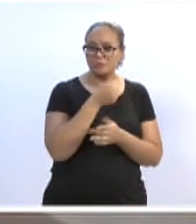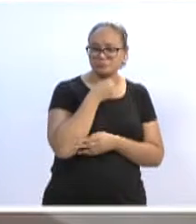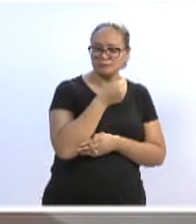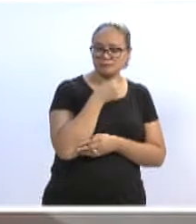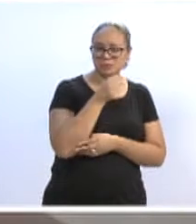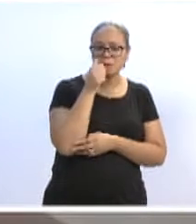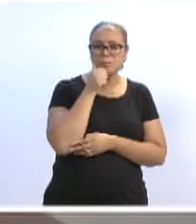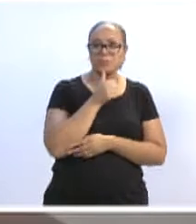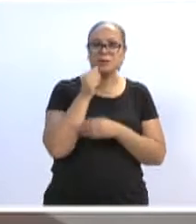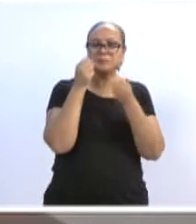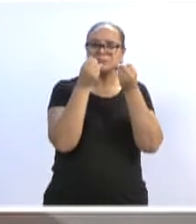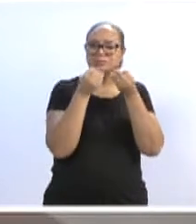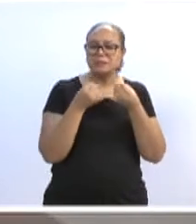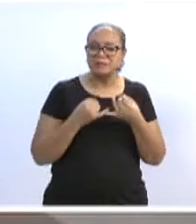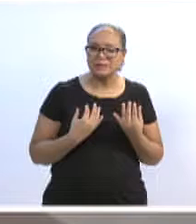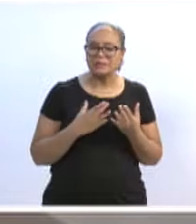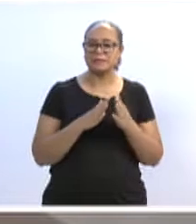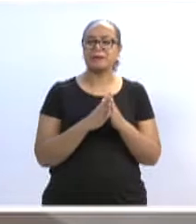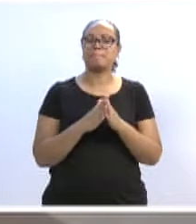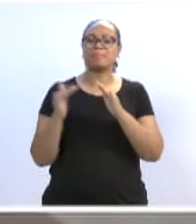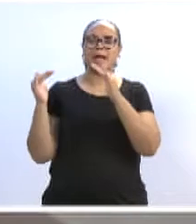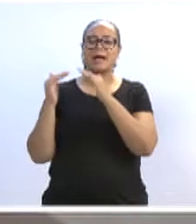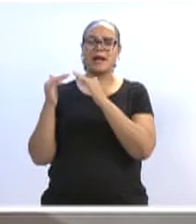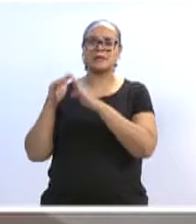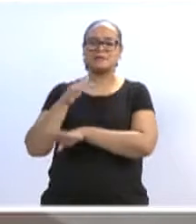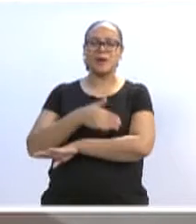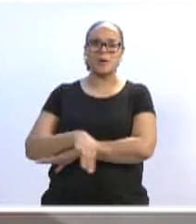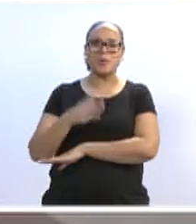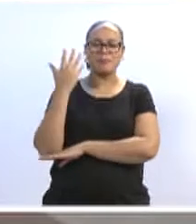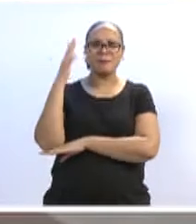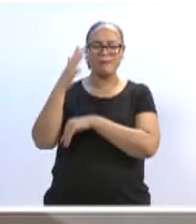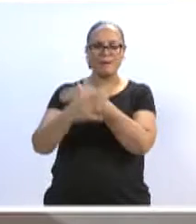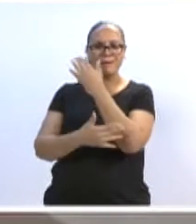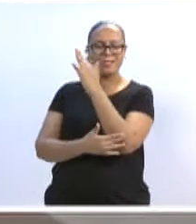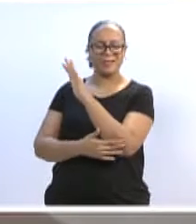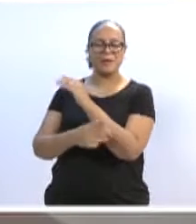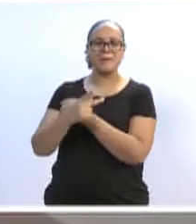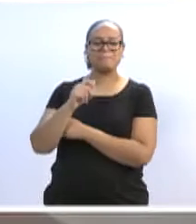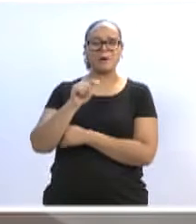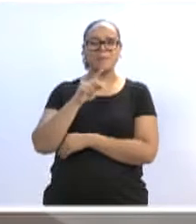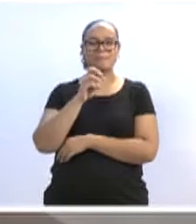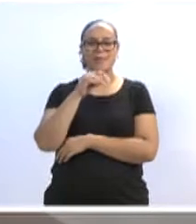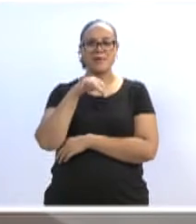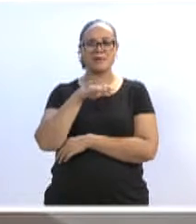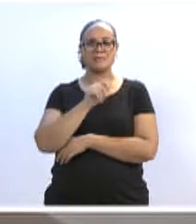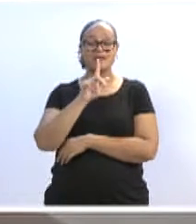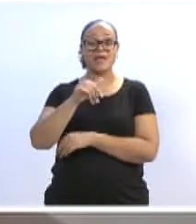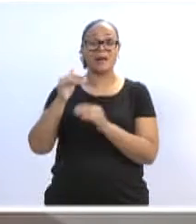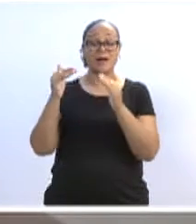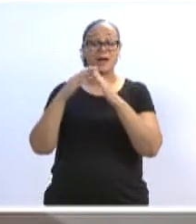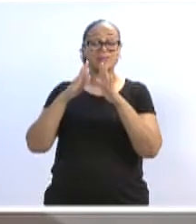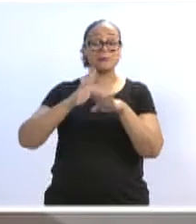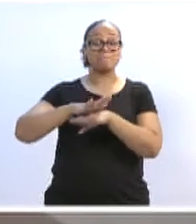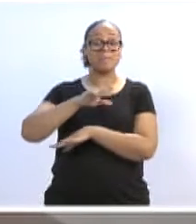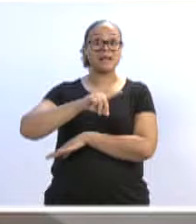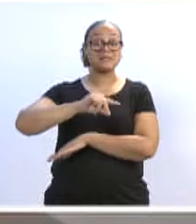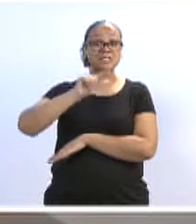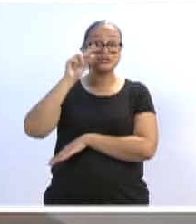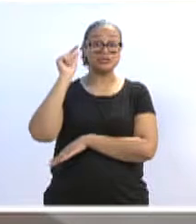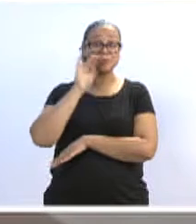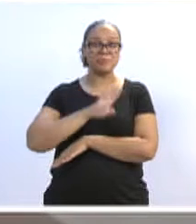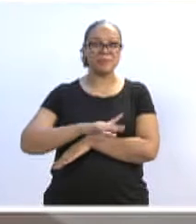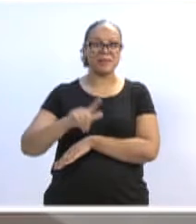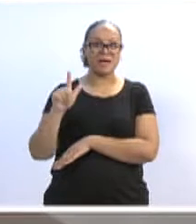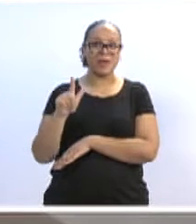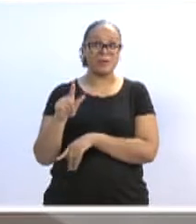fala que essa casa aqui, na Rua das Palmeiras, é a casa mais antiga de Blumenau. Ela não só a casa mais antiga de Blumenau, como a casa